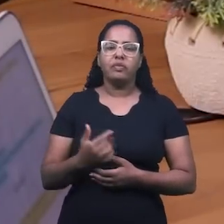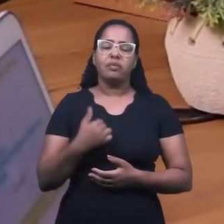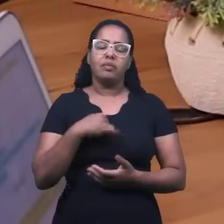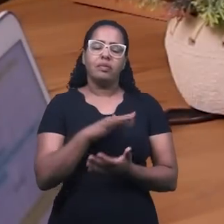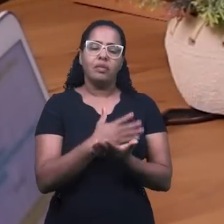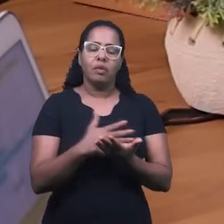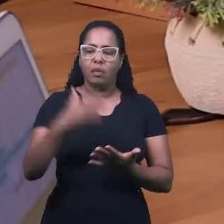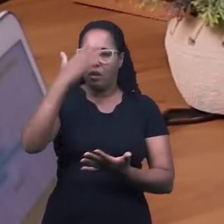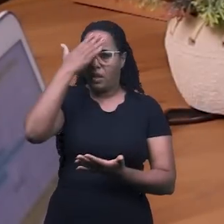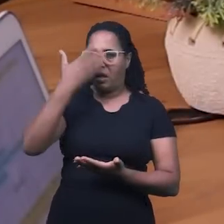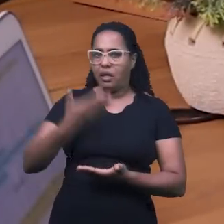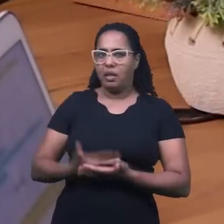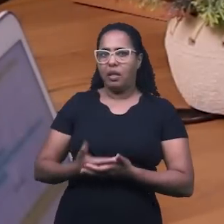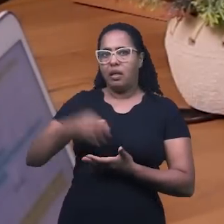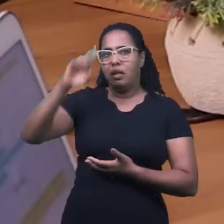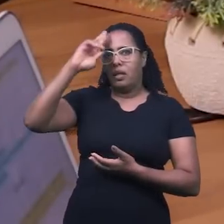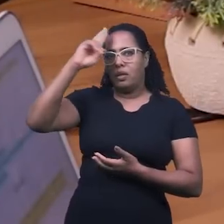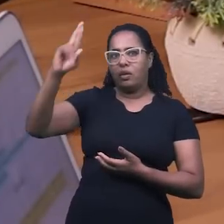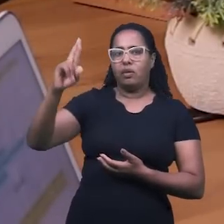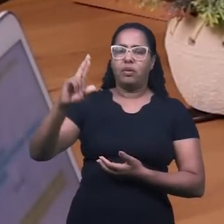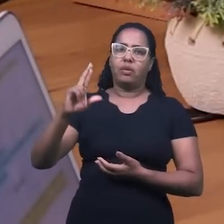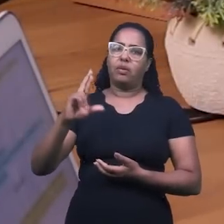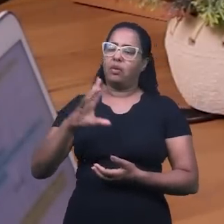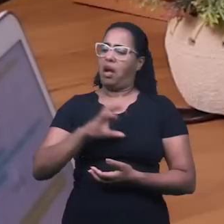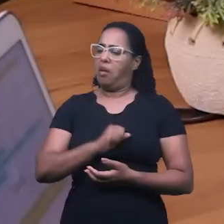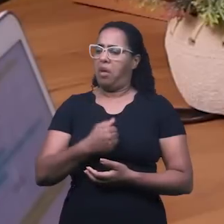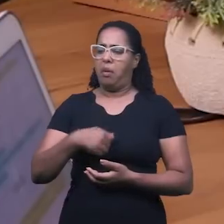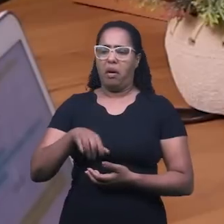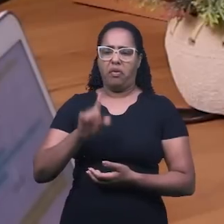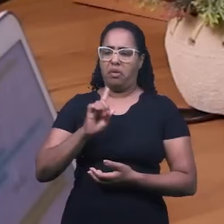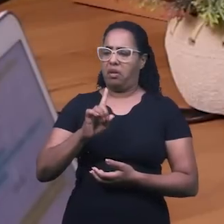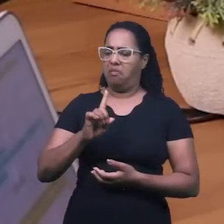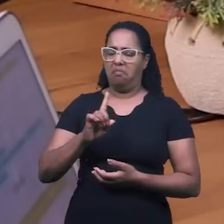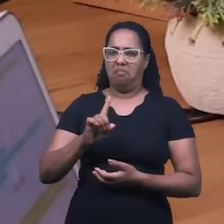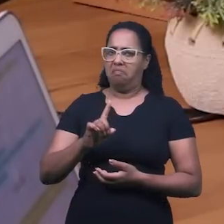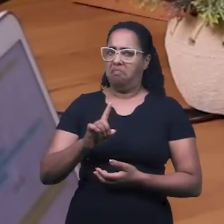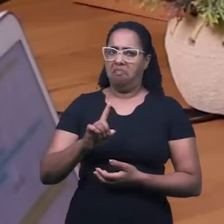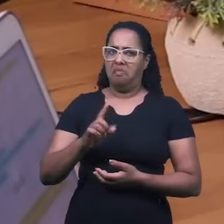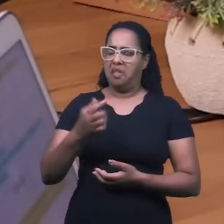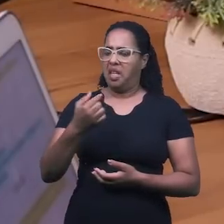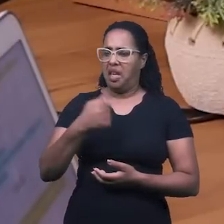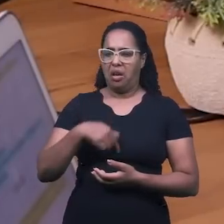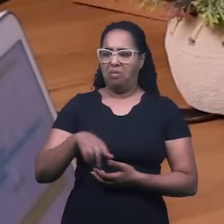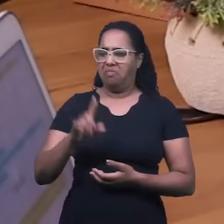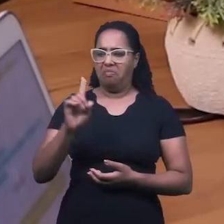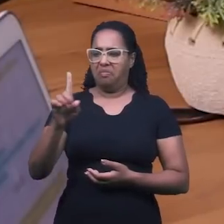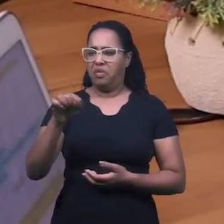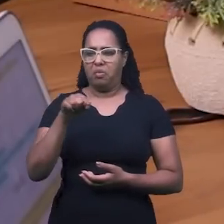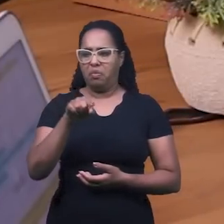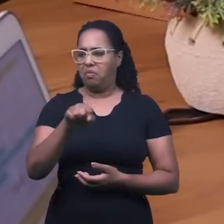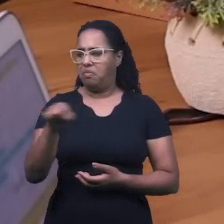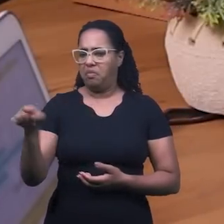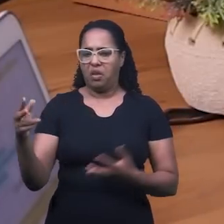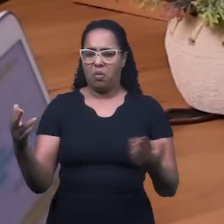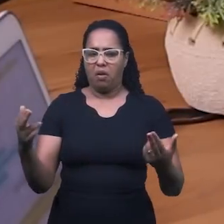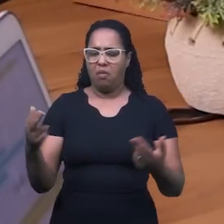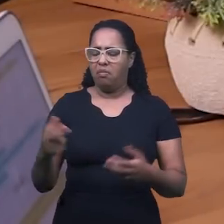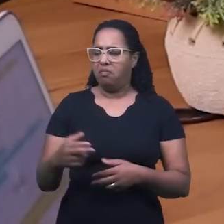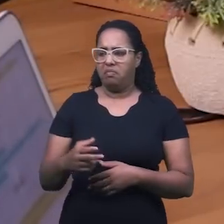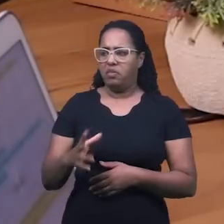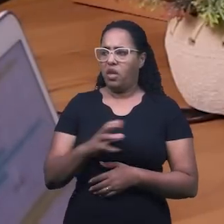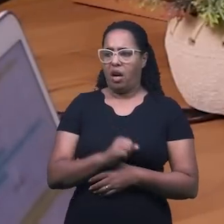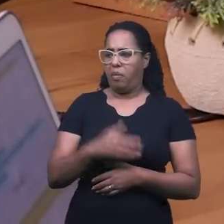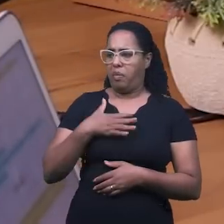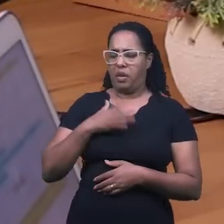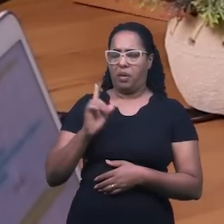E eu comecei a acreditar que o Senhor não me amava, que eu não era suficiente para ter aquilo ali.